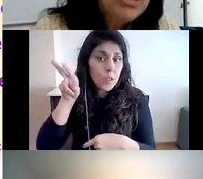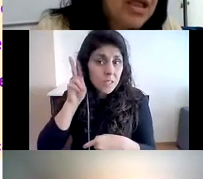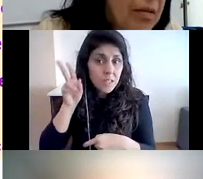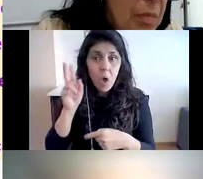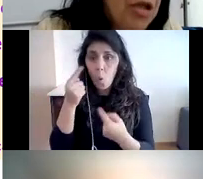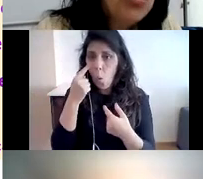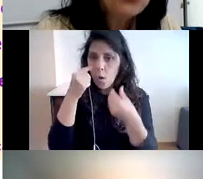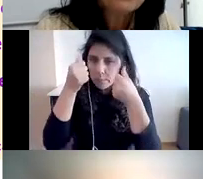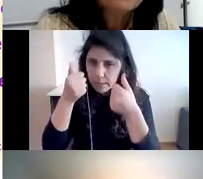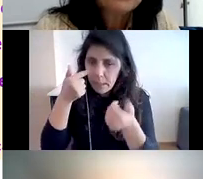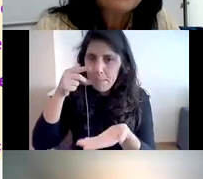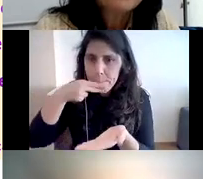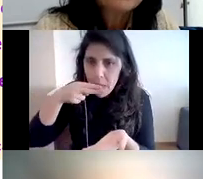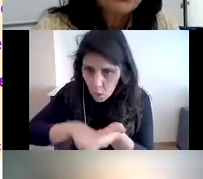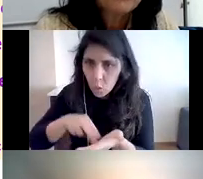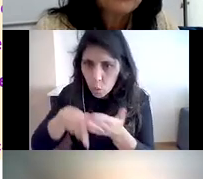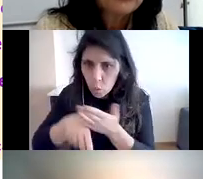reconhecimento,